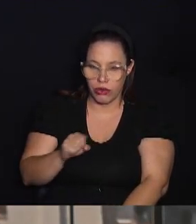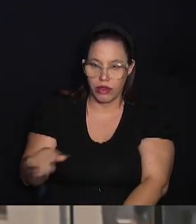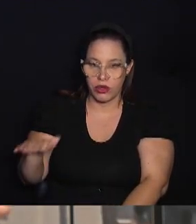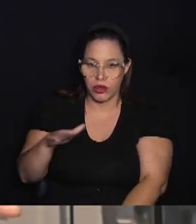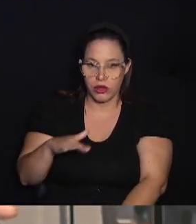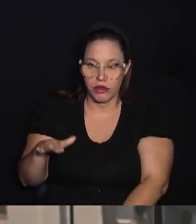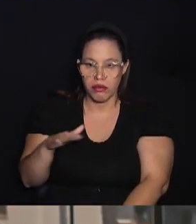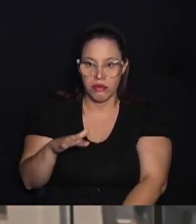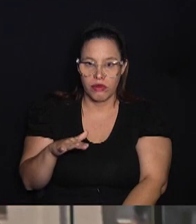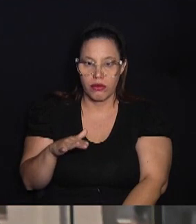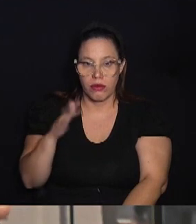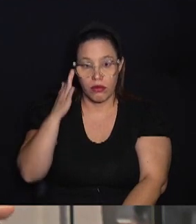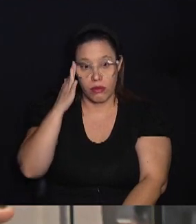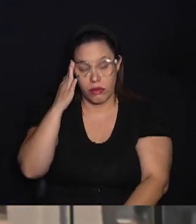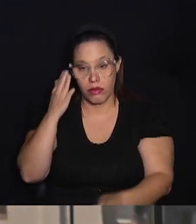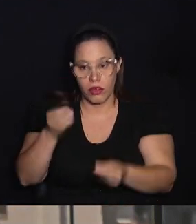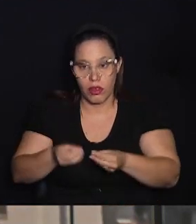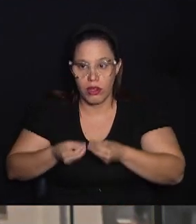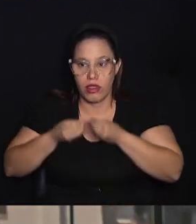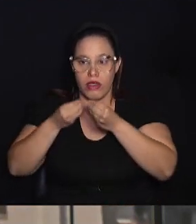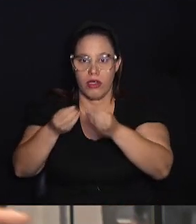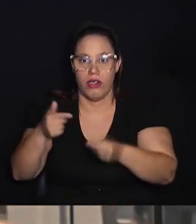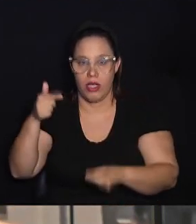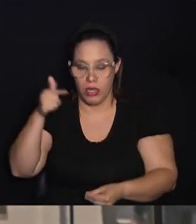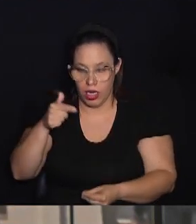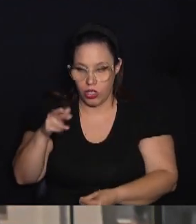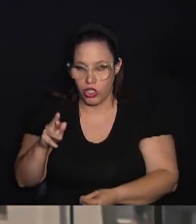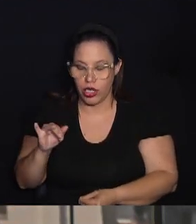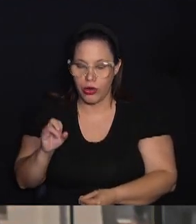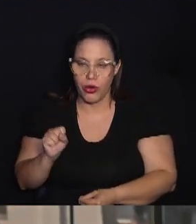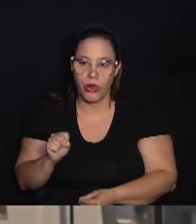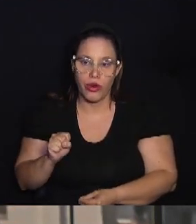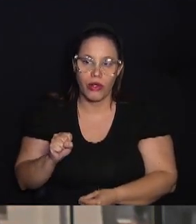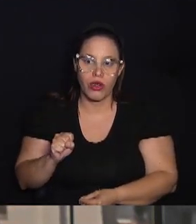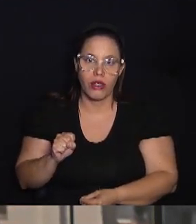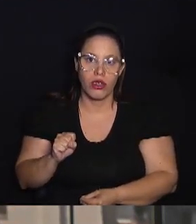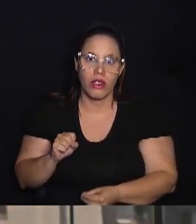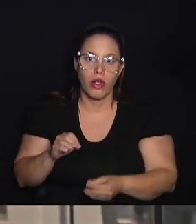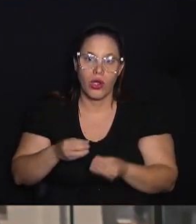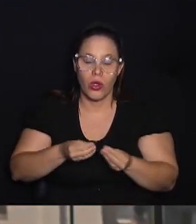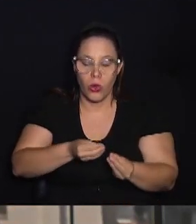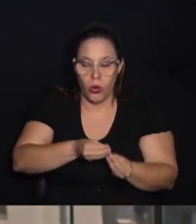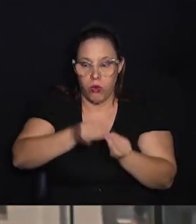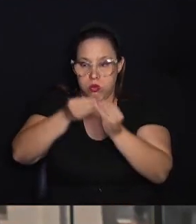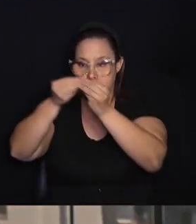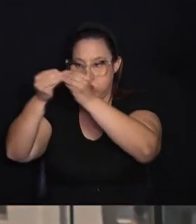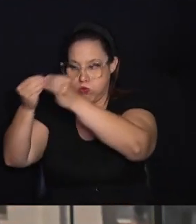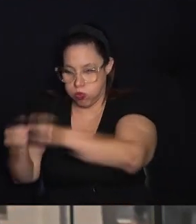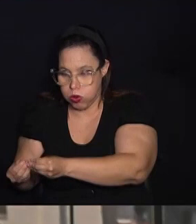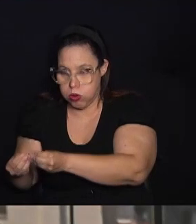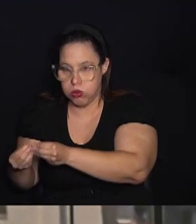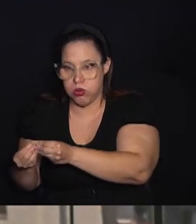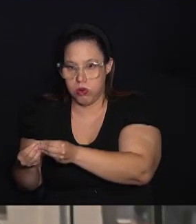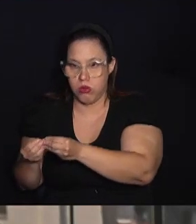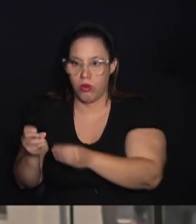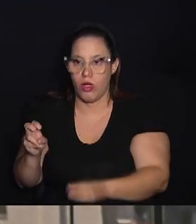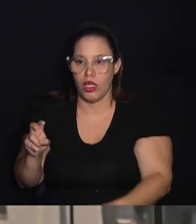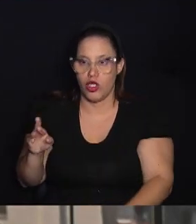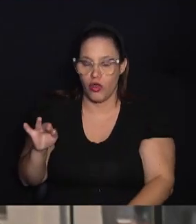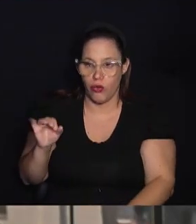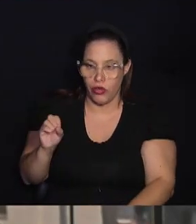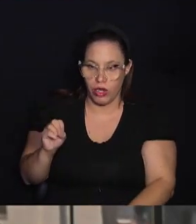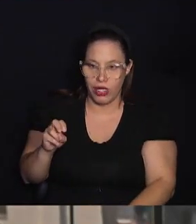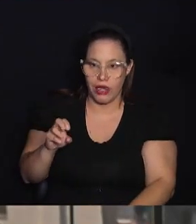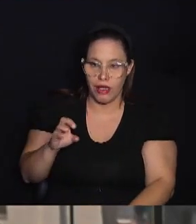entrega da obra os sete cartórios eleitorais de Campinas serão transferidos para o Edifício Central aqui da cidade de